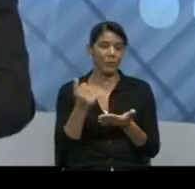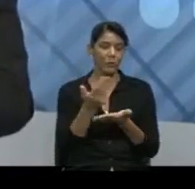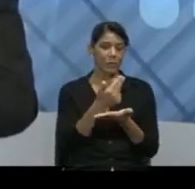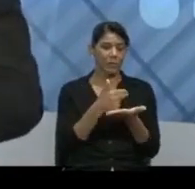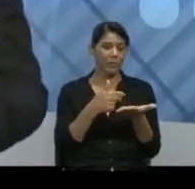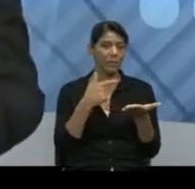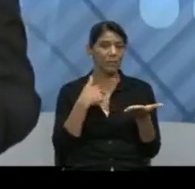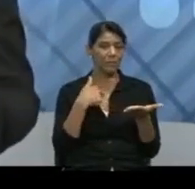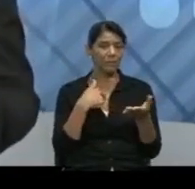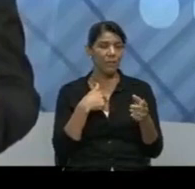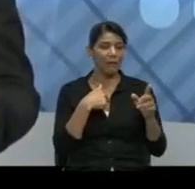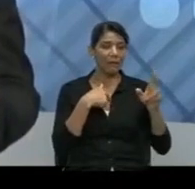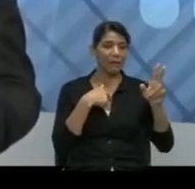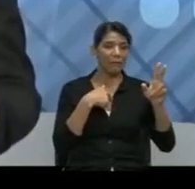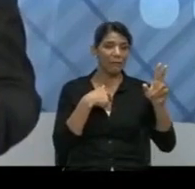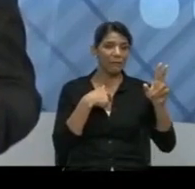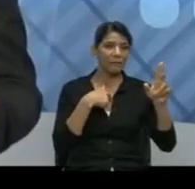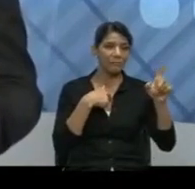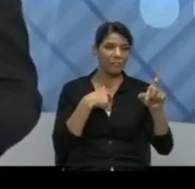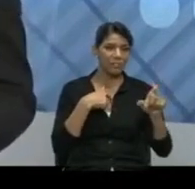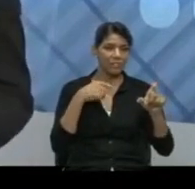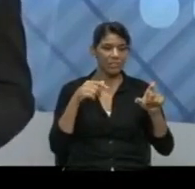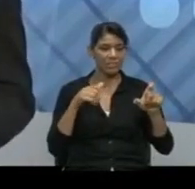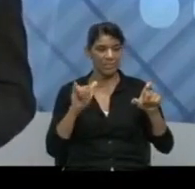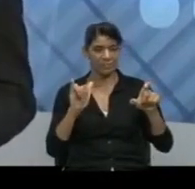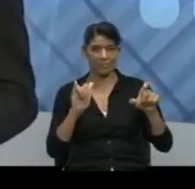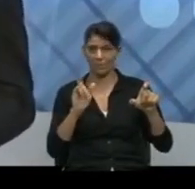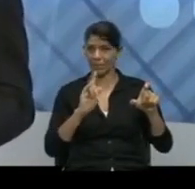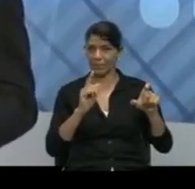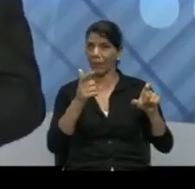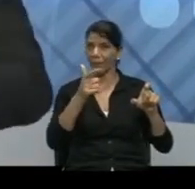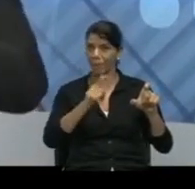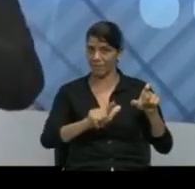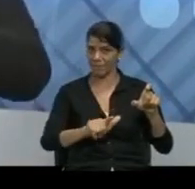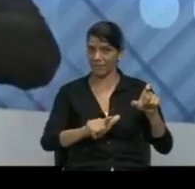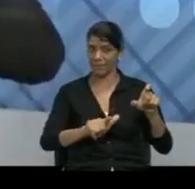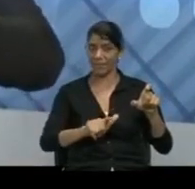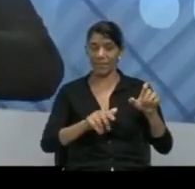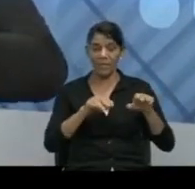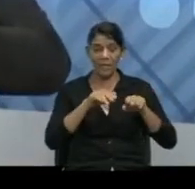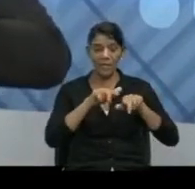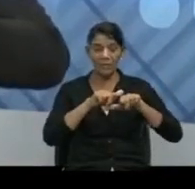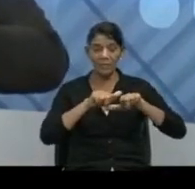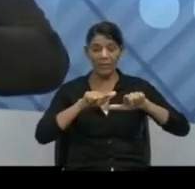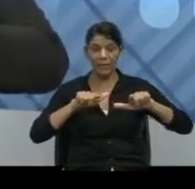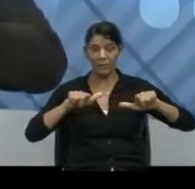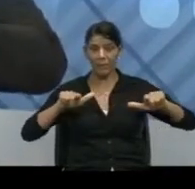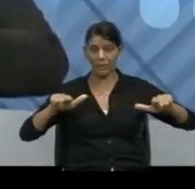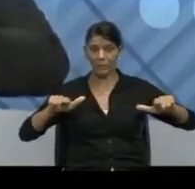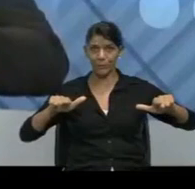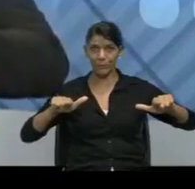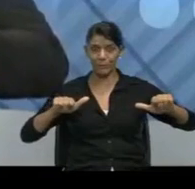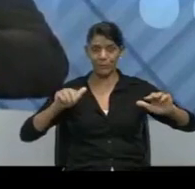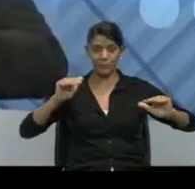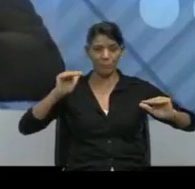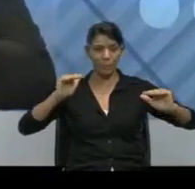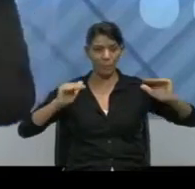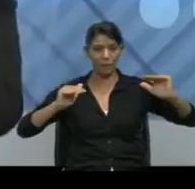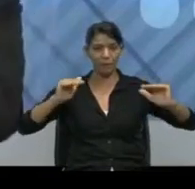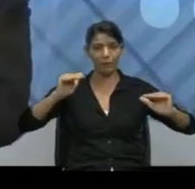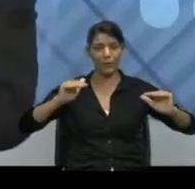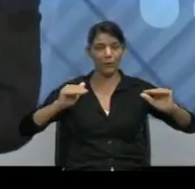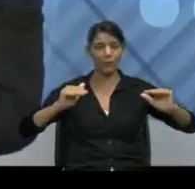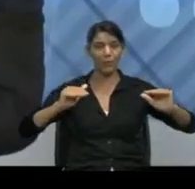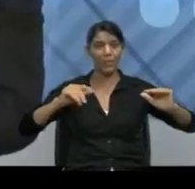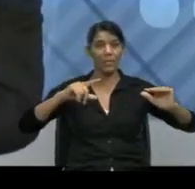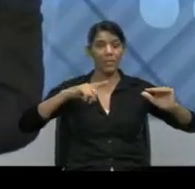tem que puxar só X e Y e localizar o centro. Aqui vai ser nivelamento, a gente vai ter que trabalhar com o nível, a